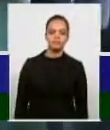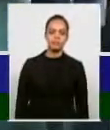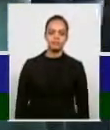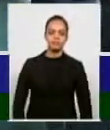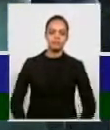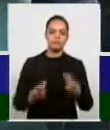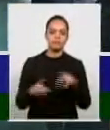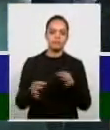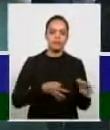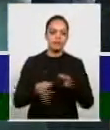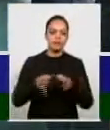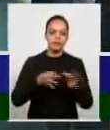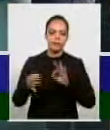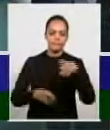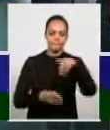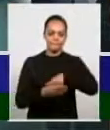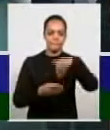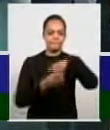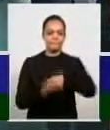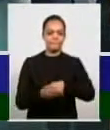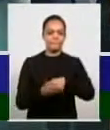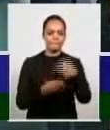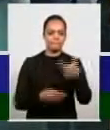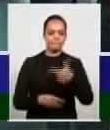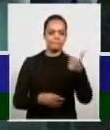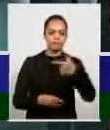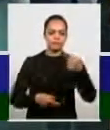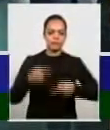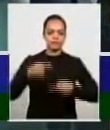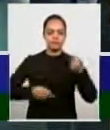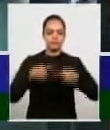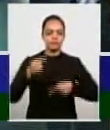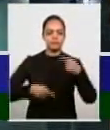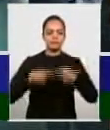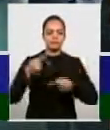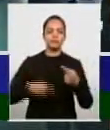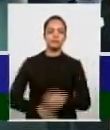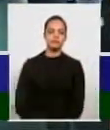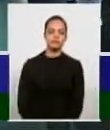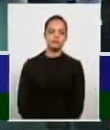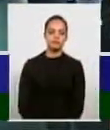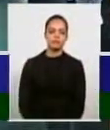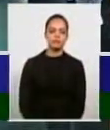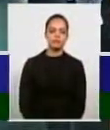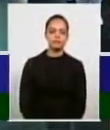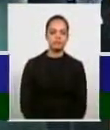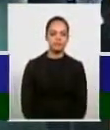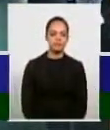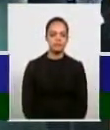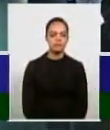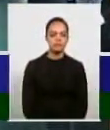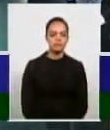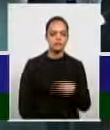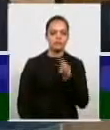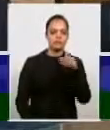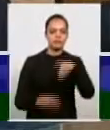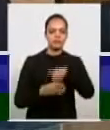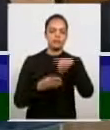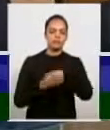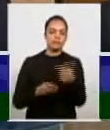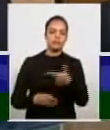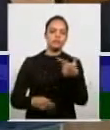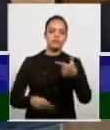Esse projeto está sendo votado em segunda discussão. Nós estamos votando em